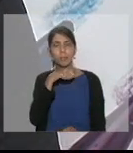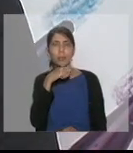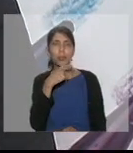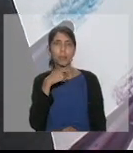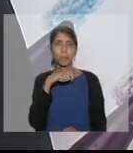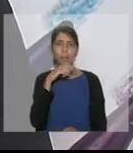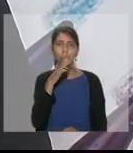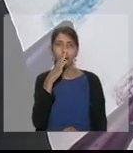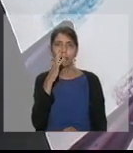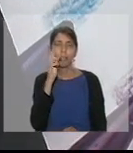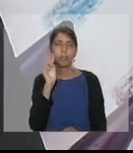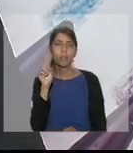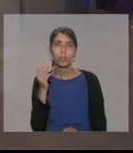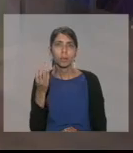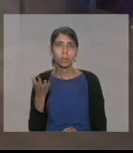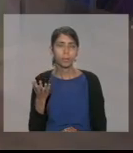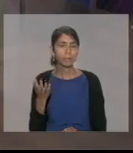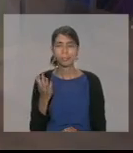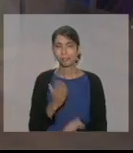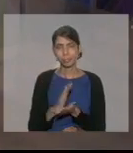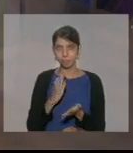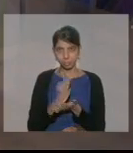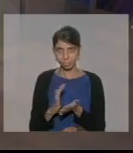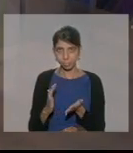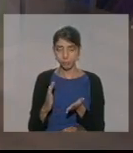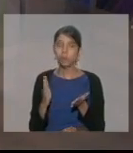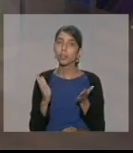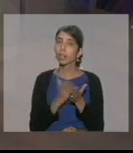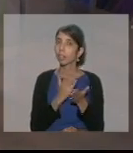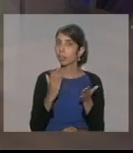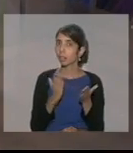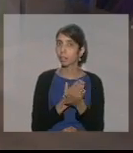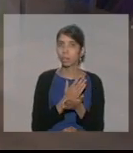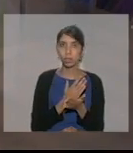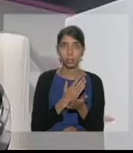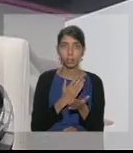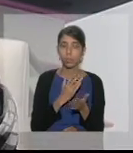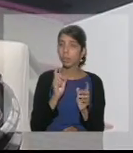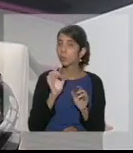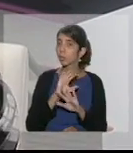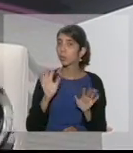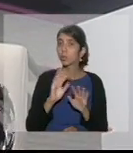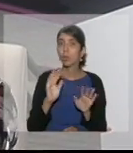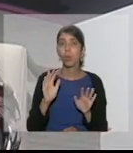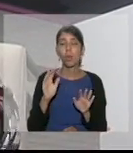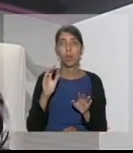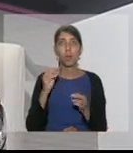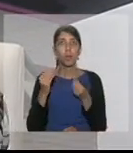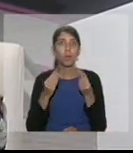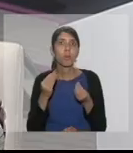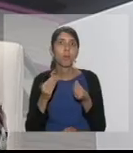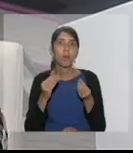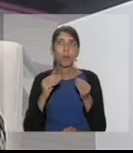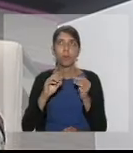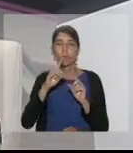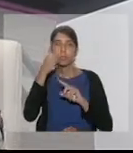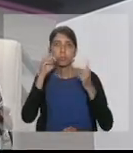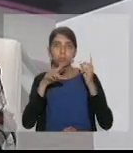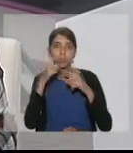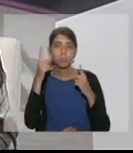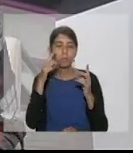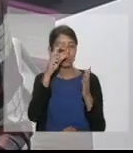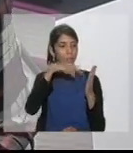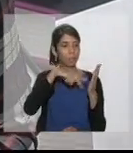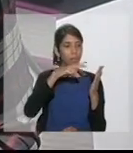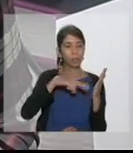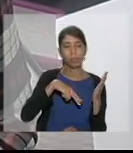mães que estão assistindo a gente. Olha, uma coisa tem nada a ver com a outra. Livro é apenas hábito. Eu acho que é criar o hábito. Seu livro vai ler esse,